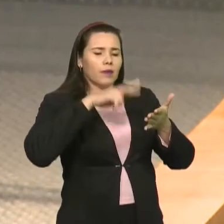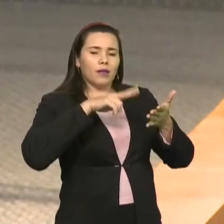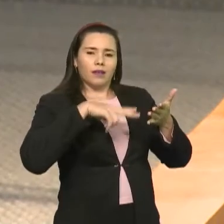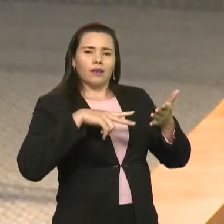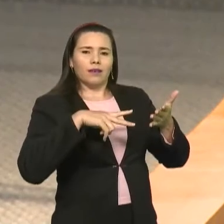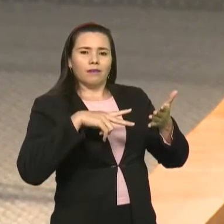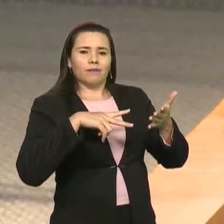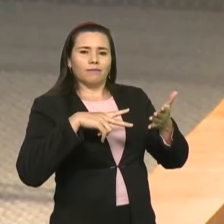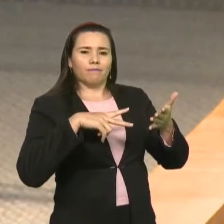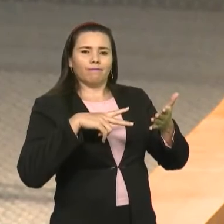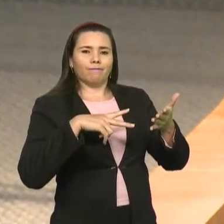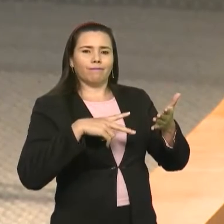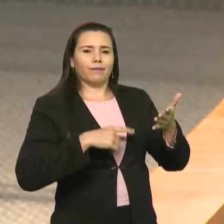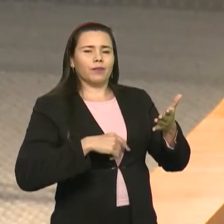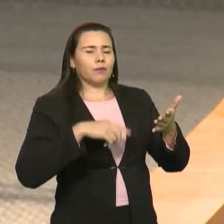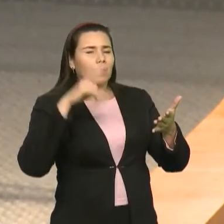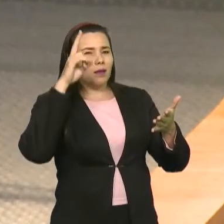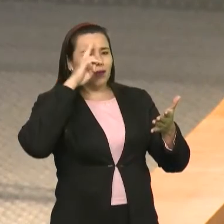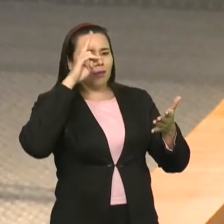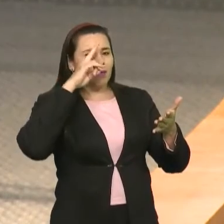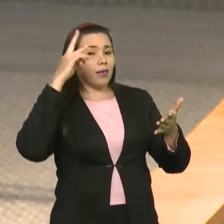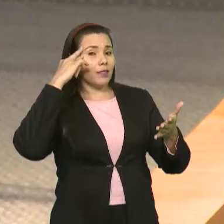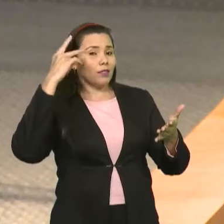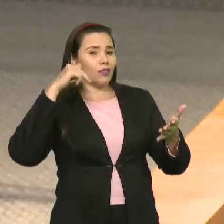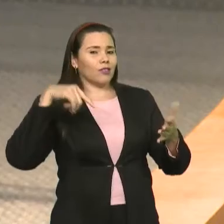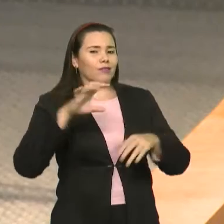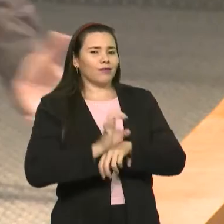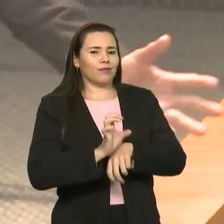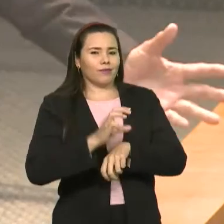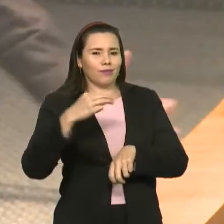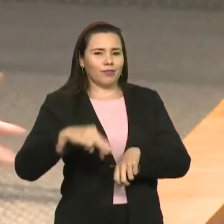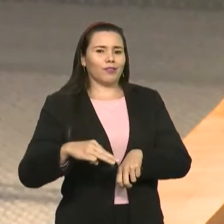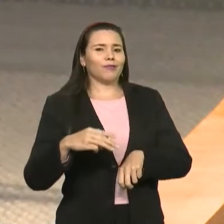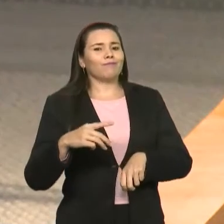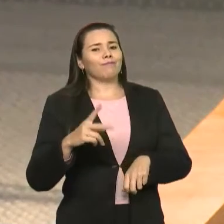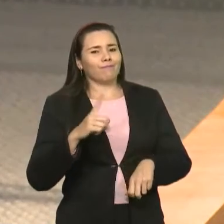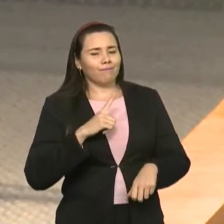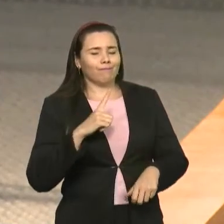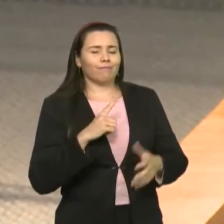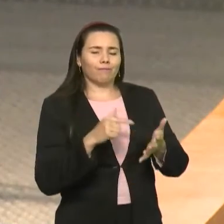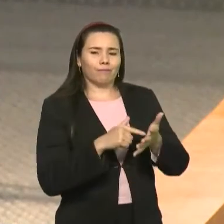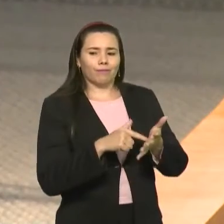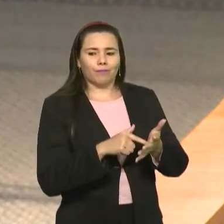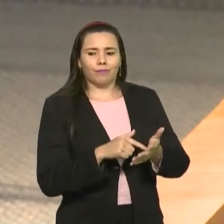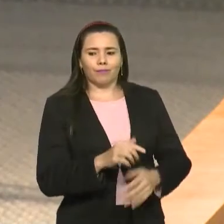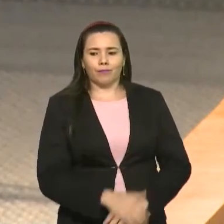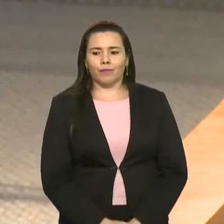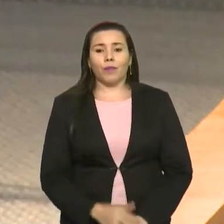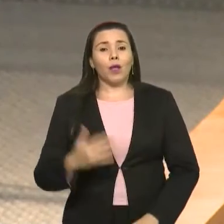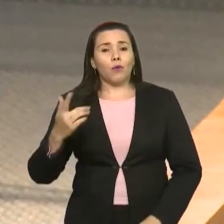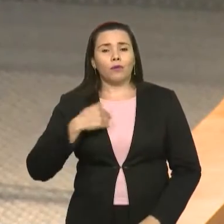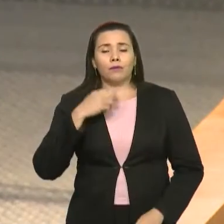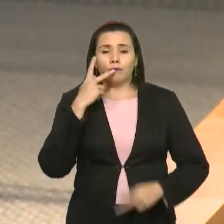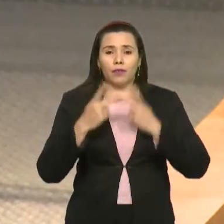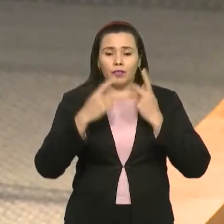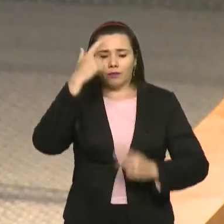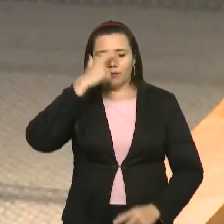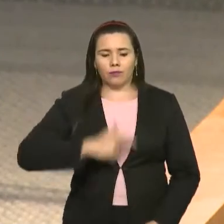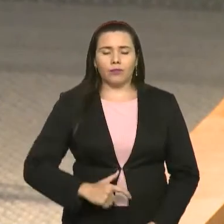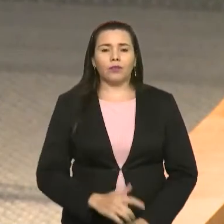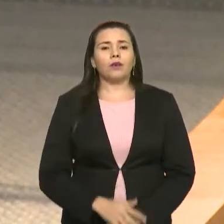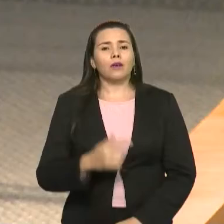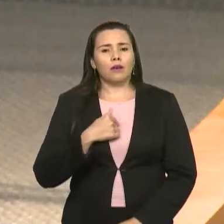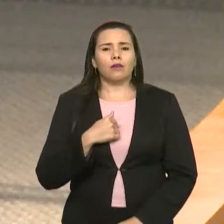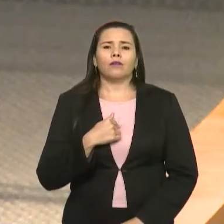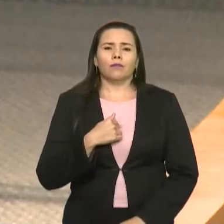digna, que eu fiz parte, mas eu volto a frisar. Quando eu falo de mim, eu estou levando os sentimentos de muitos que não têm a